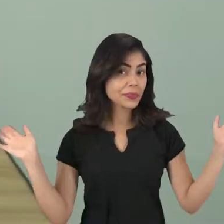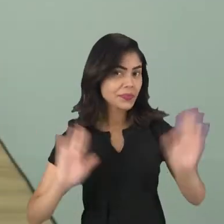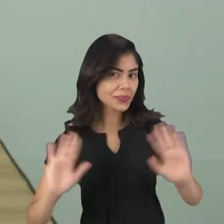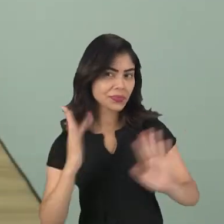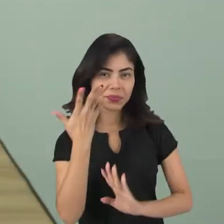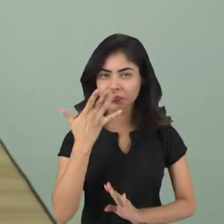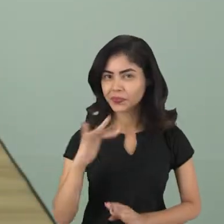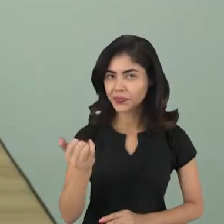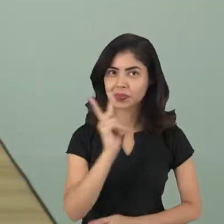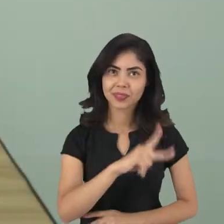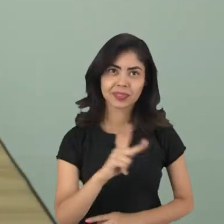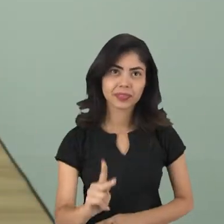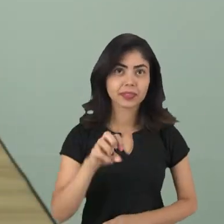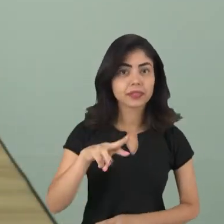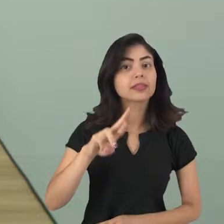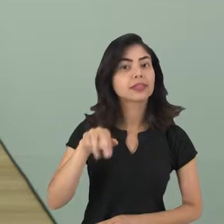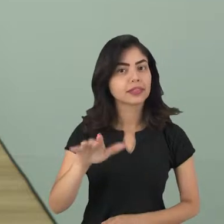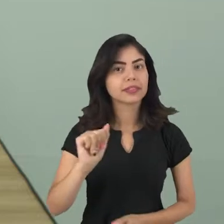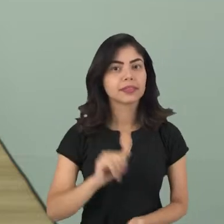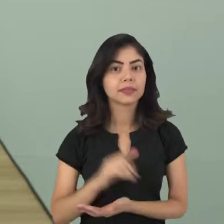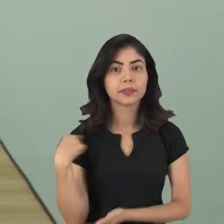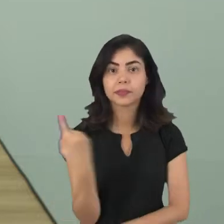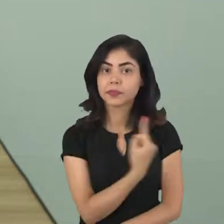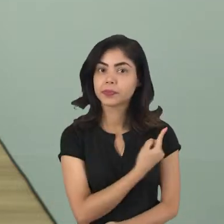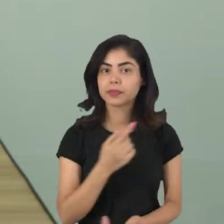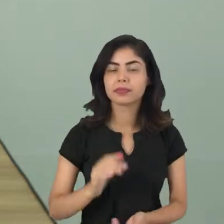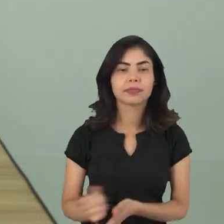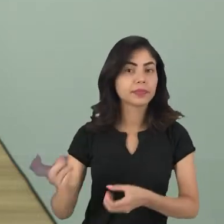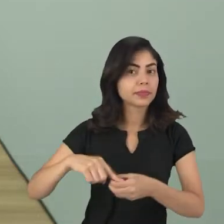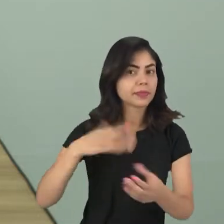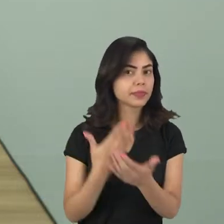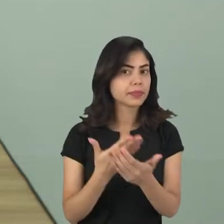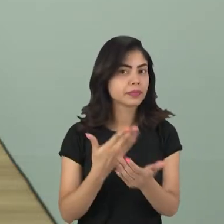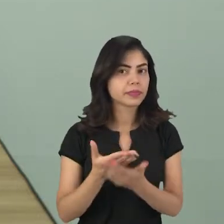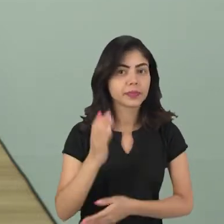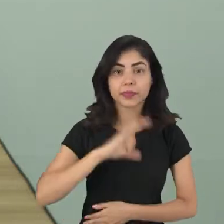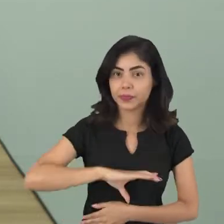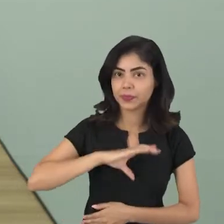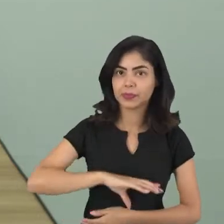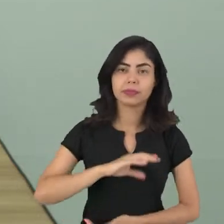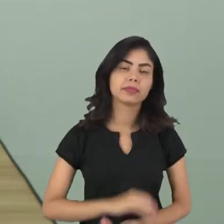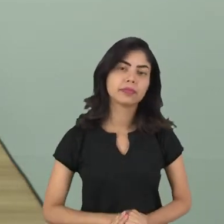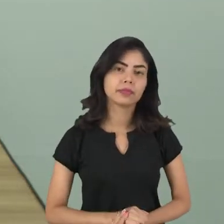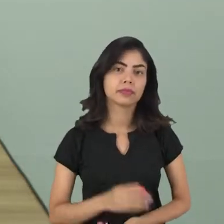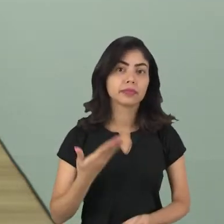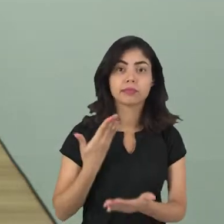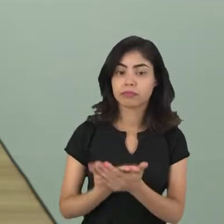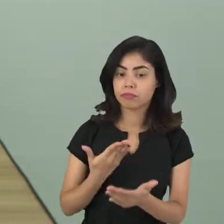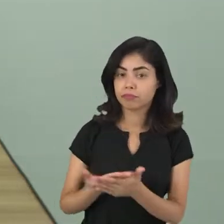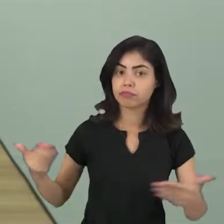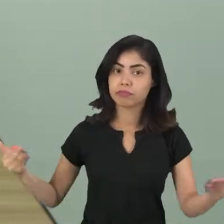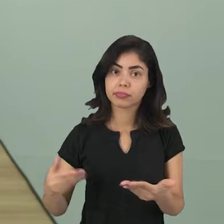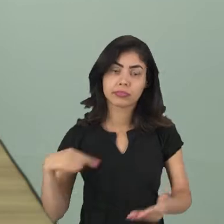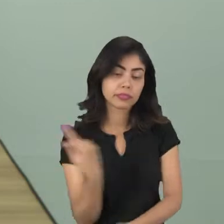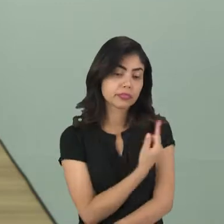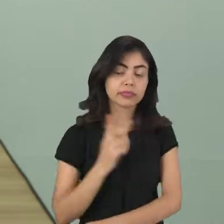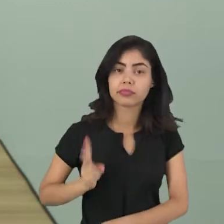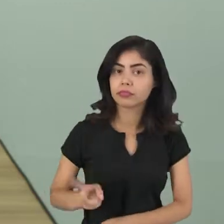Olá, crianças! Eu sou a professora Marina e estamos de volta com a nossa aula de língua portuguesa. E nesse momento nós vamos